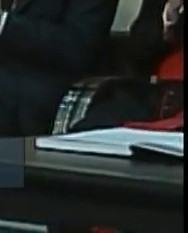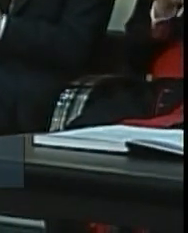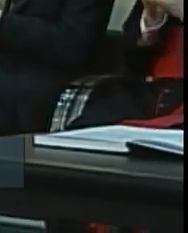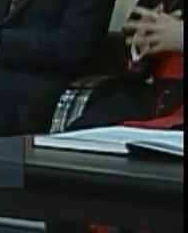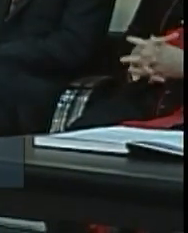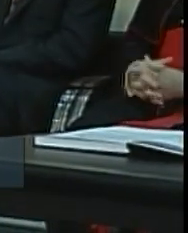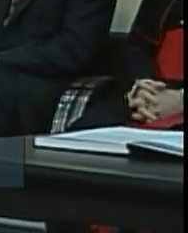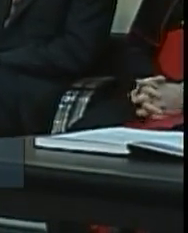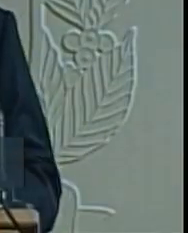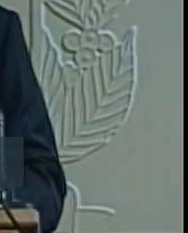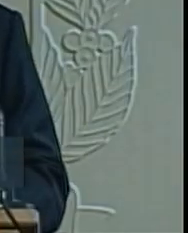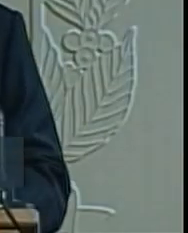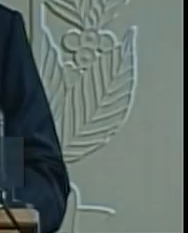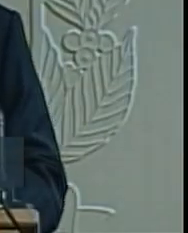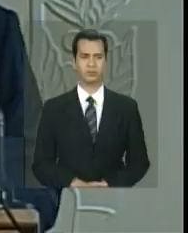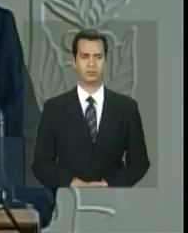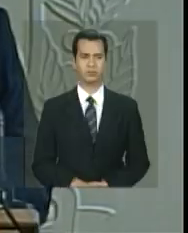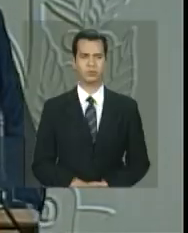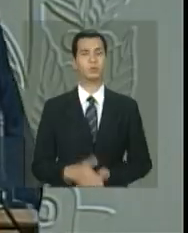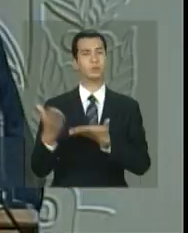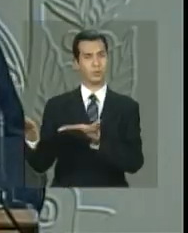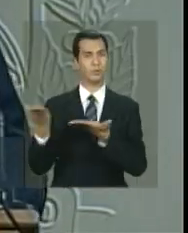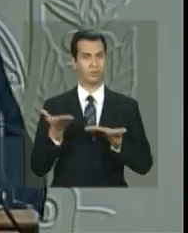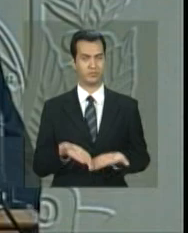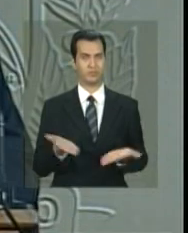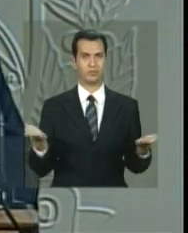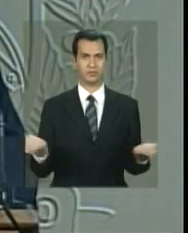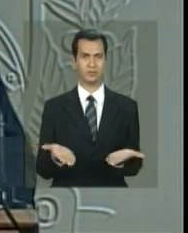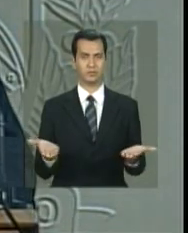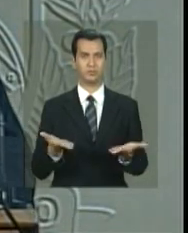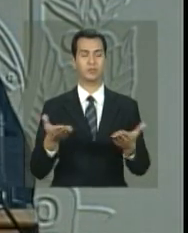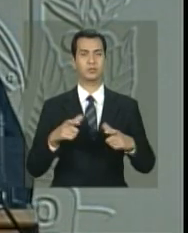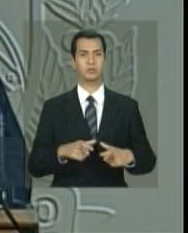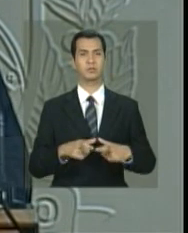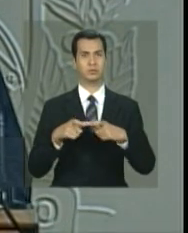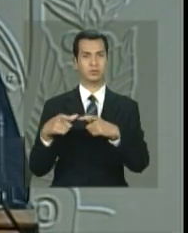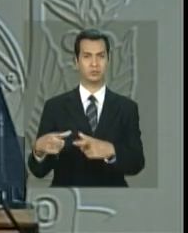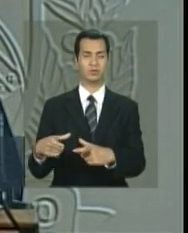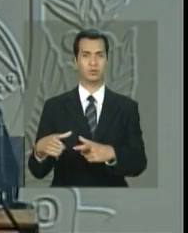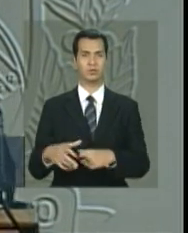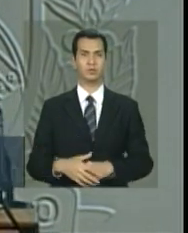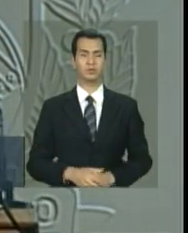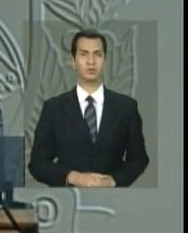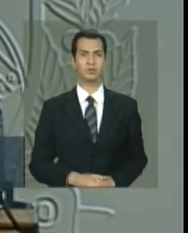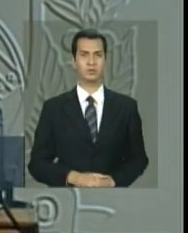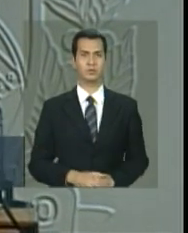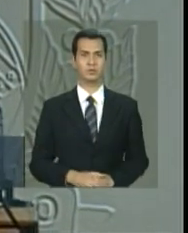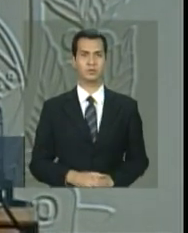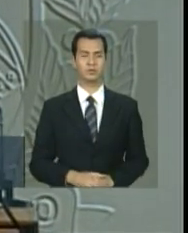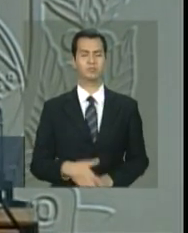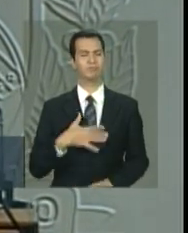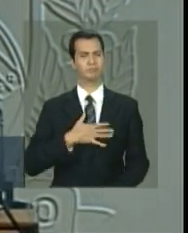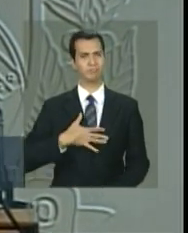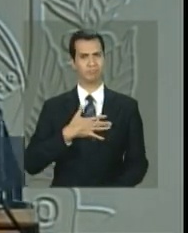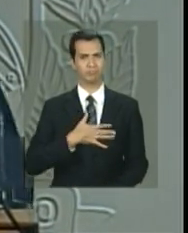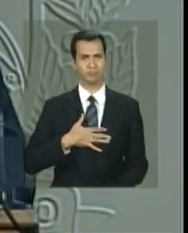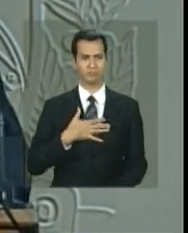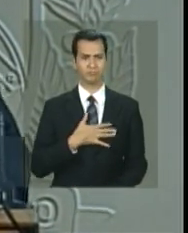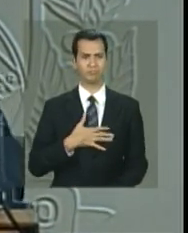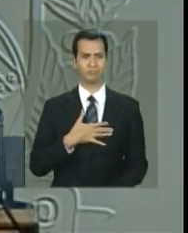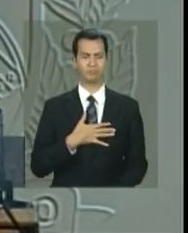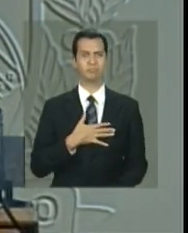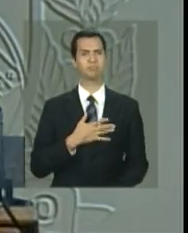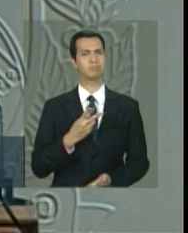E convido, nesse momento, para receber a sua homenagem, nosso querido e